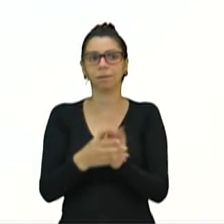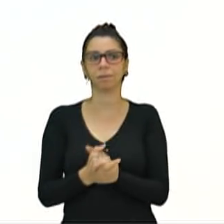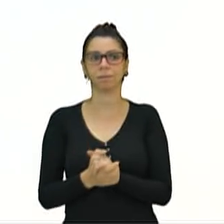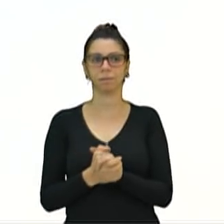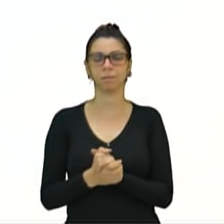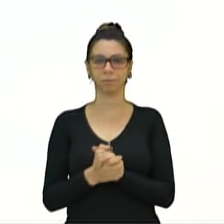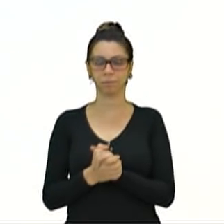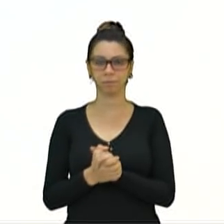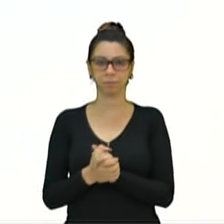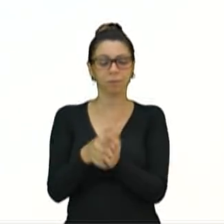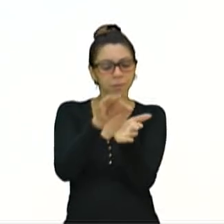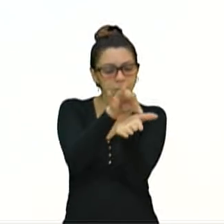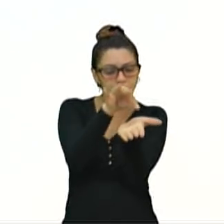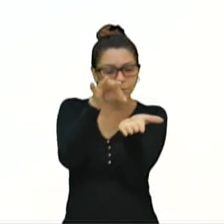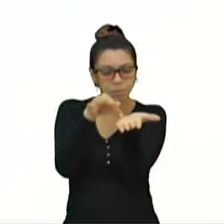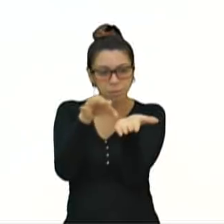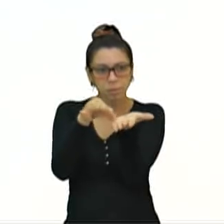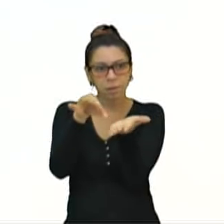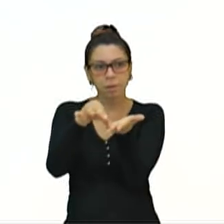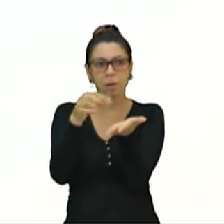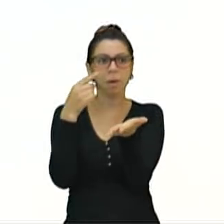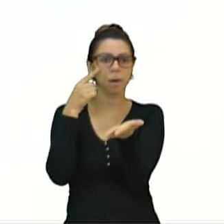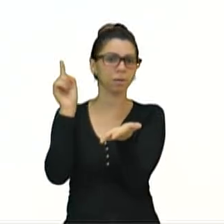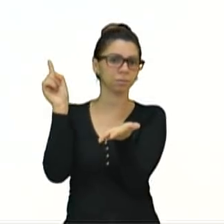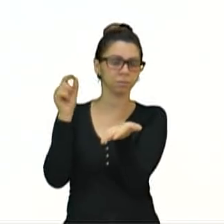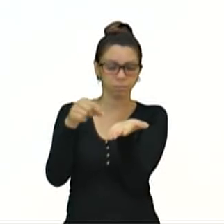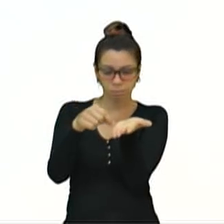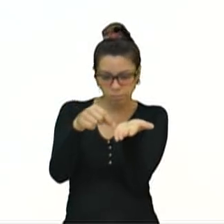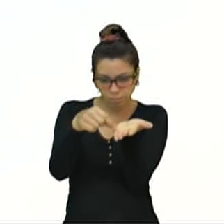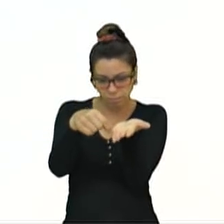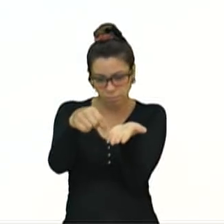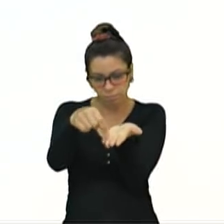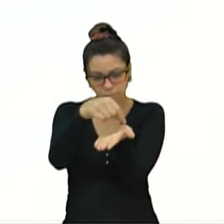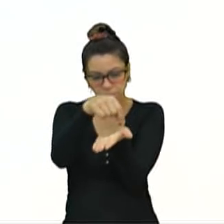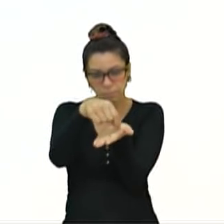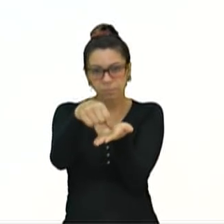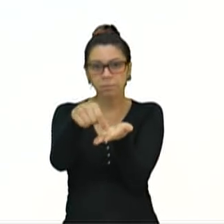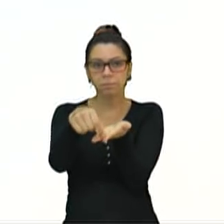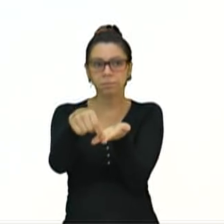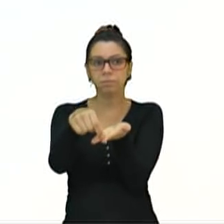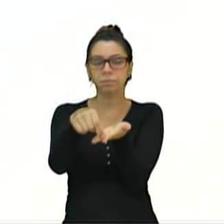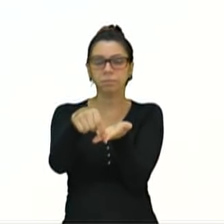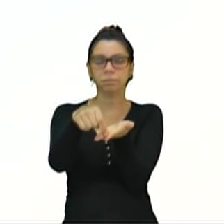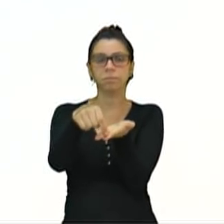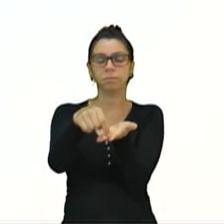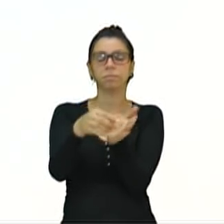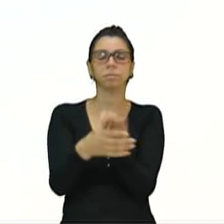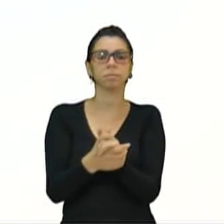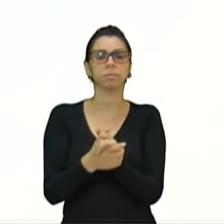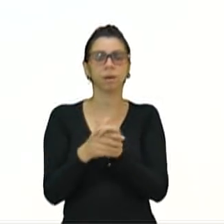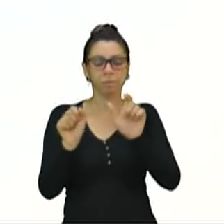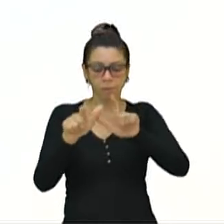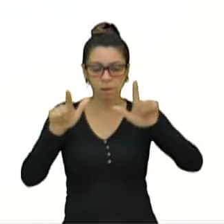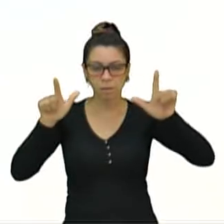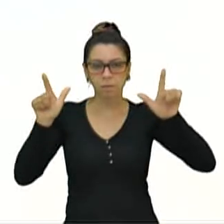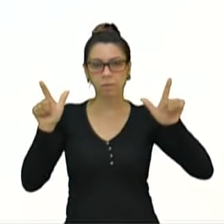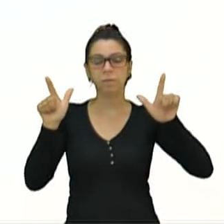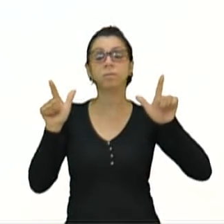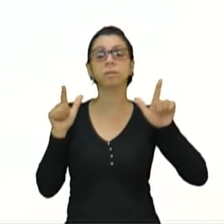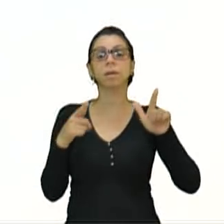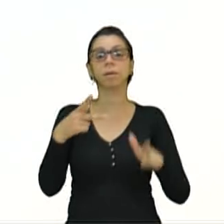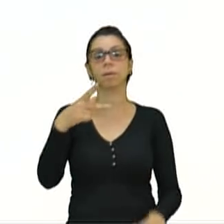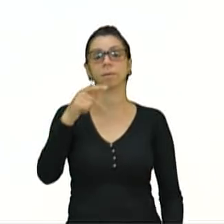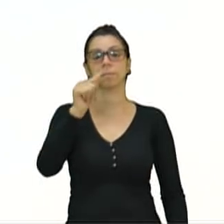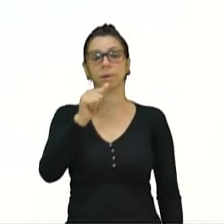os botõezinhos, aqui embaixo os botõezinhos, e daí, se eu for ver de perto, eu tenho as